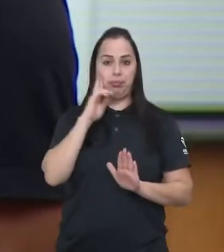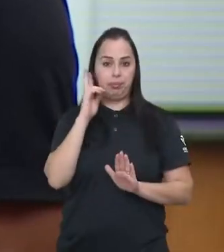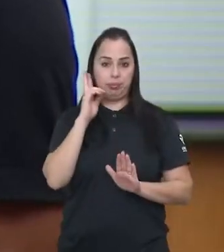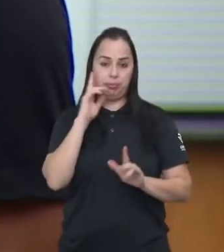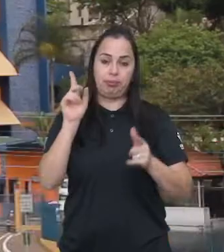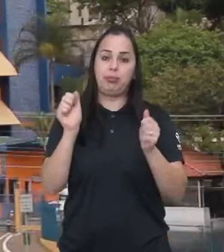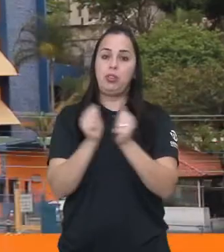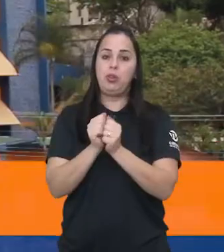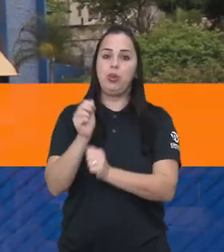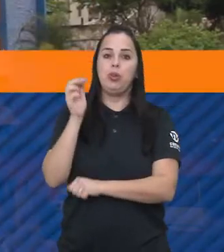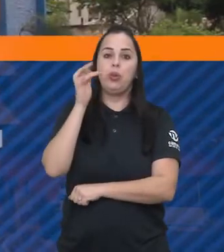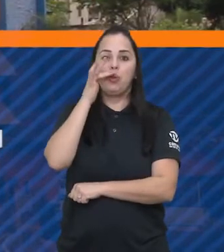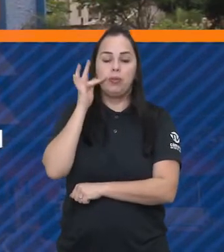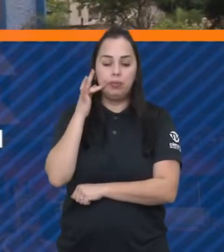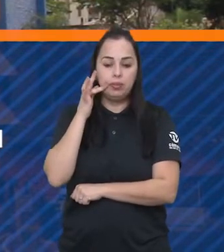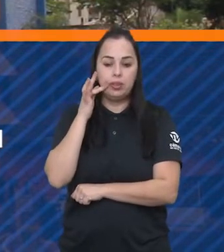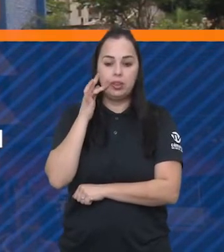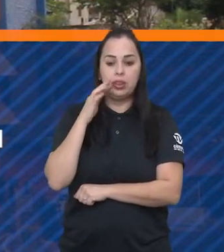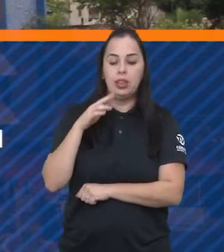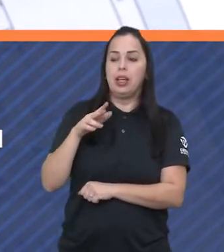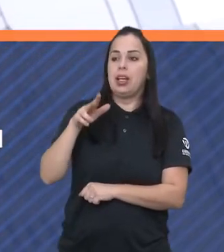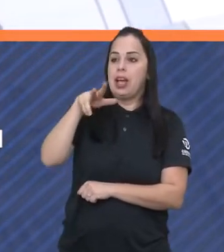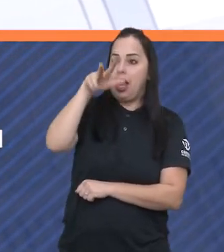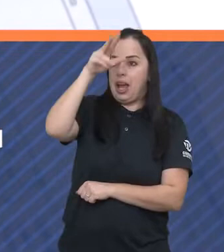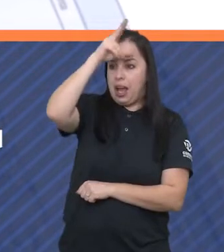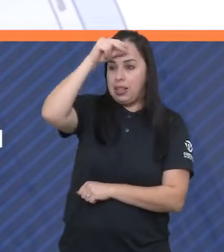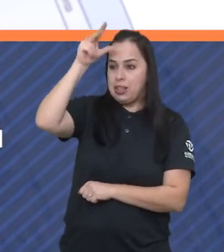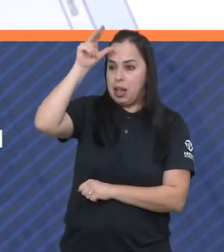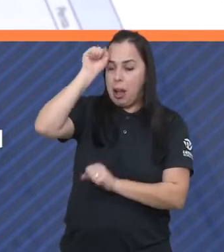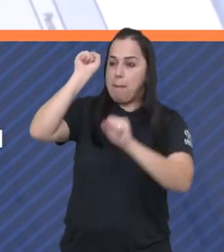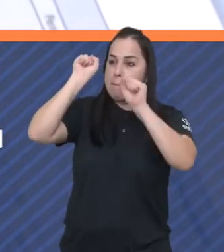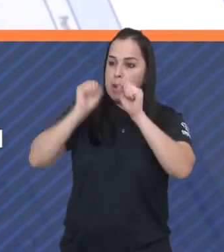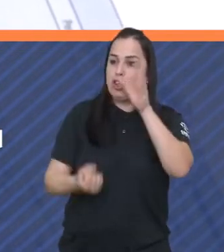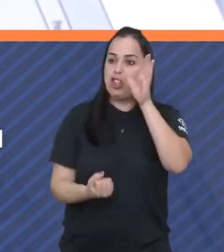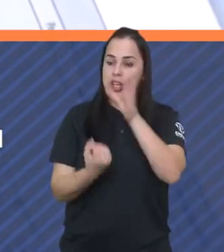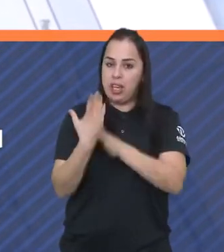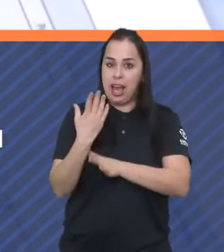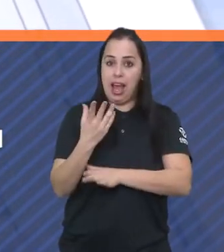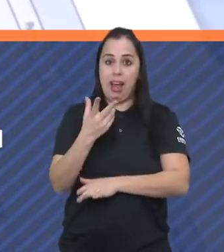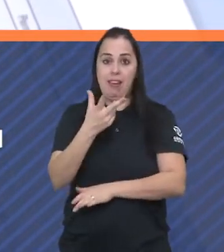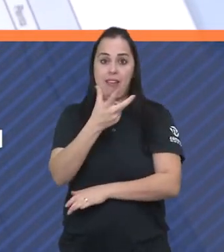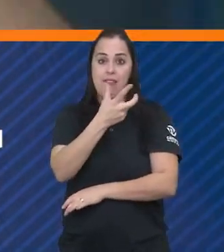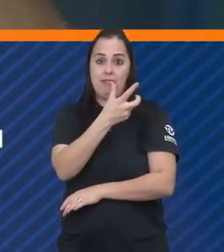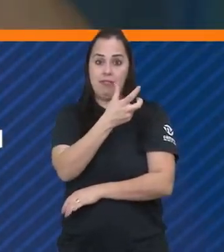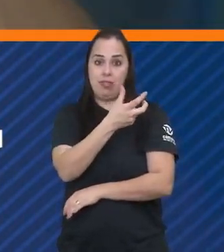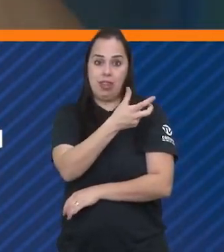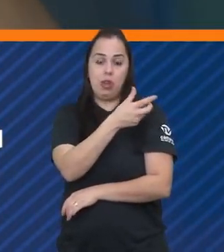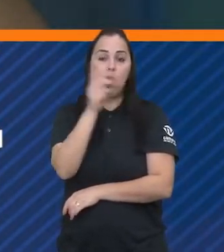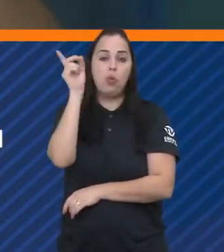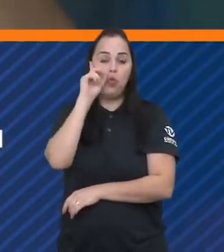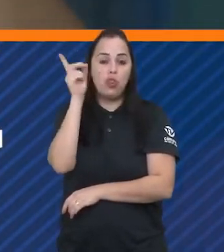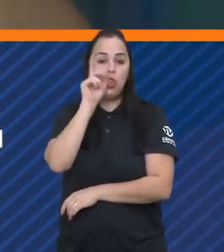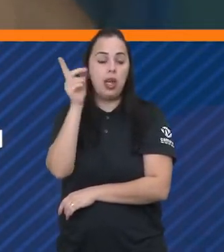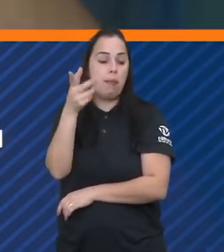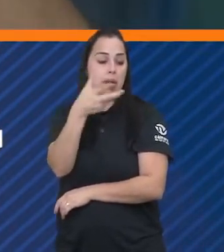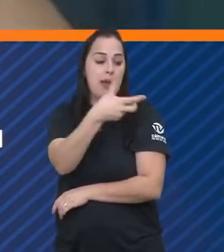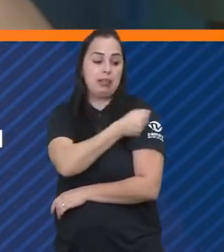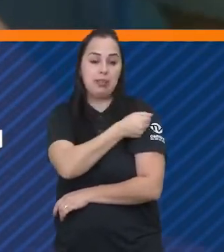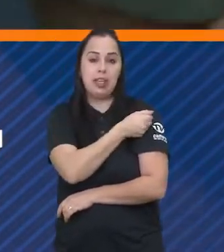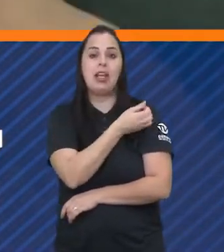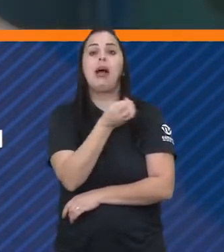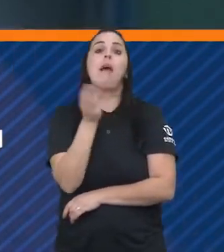Fabião Zagueiro, que autoriza o Poder Executivo a incluir no calendário de vacinas do município a vacina contra